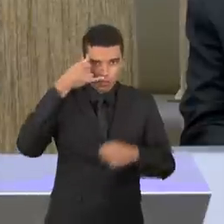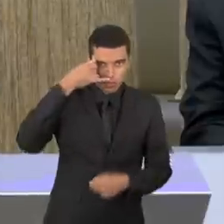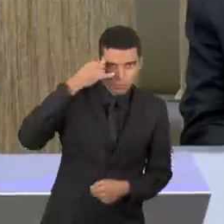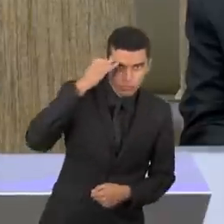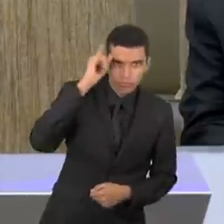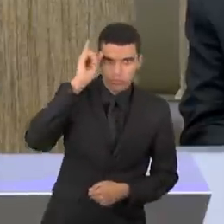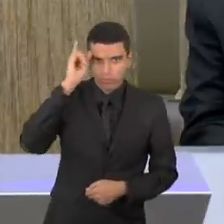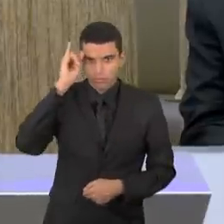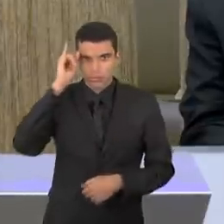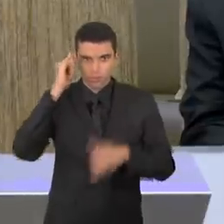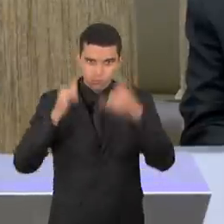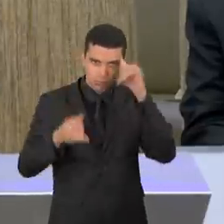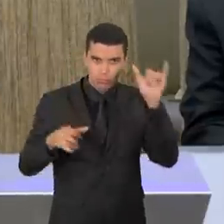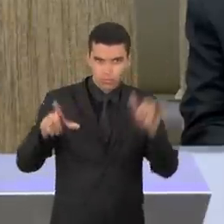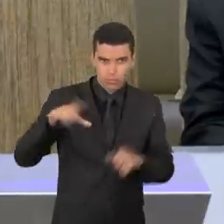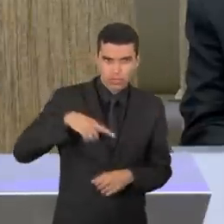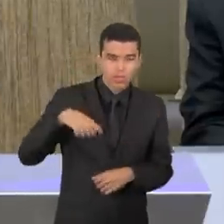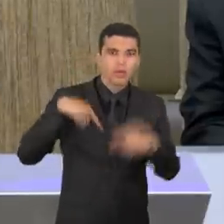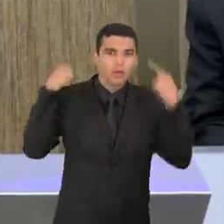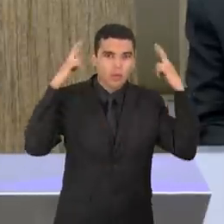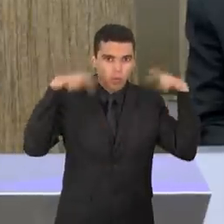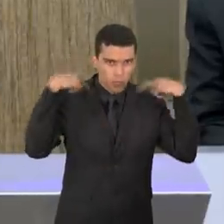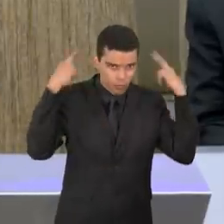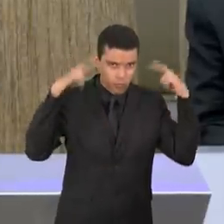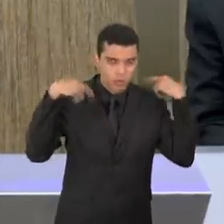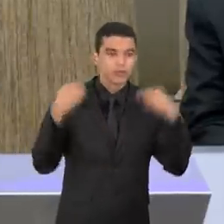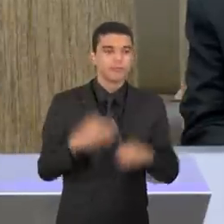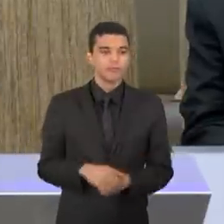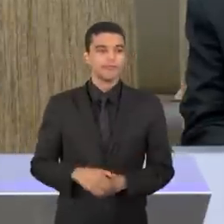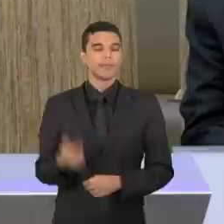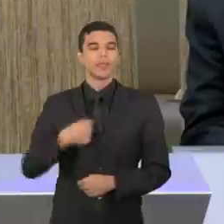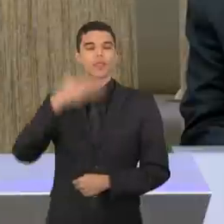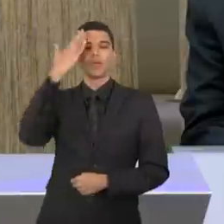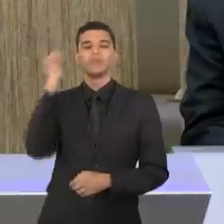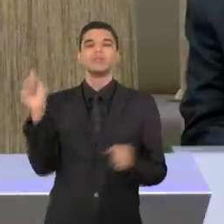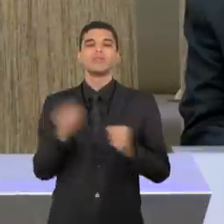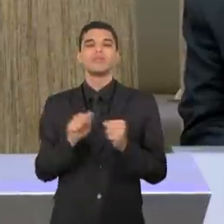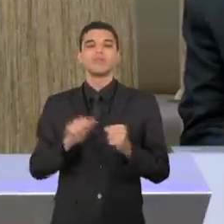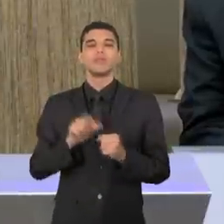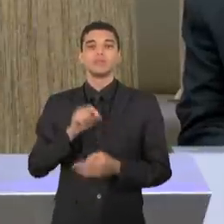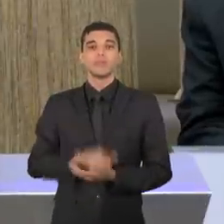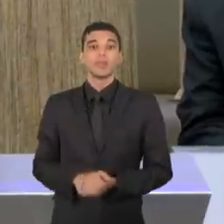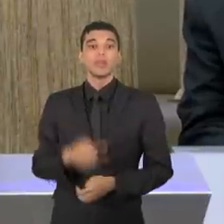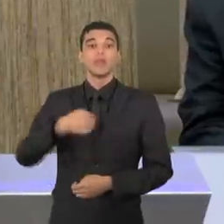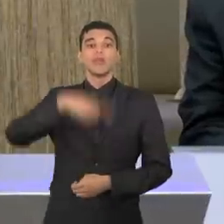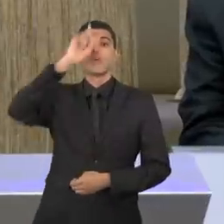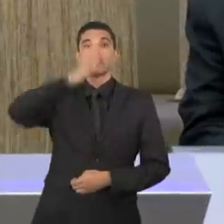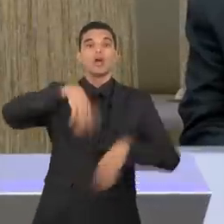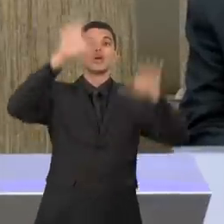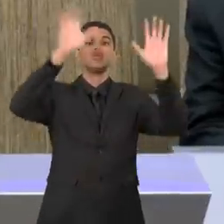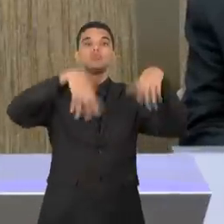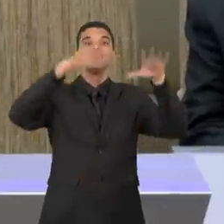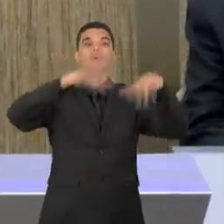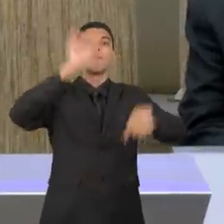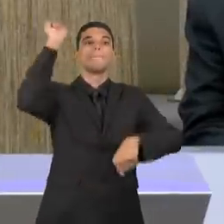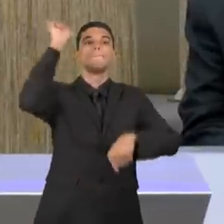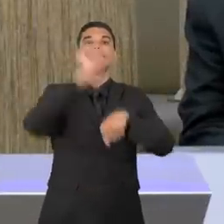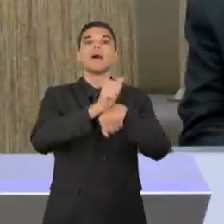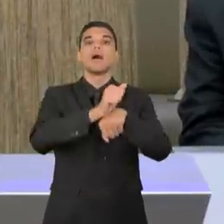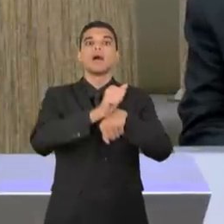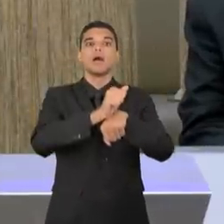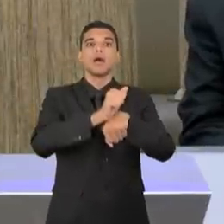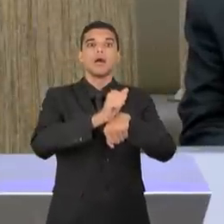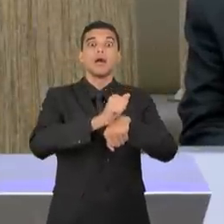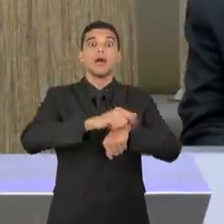pasto, não tem o rebanho, as ovelhas estão destruídas, também todo animal do campo bramam a